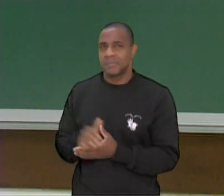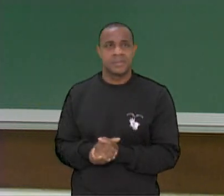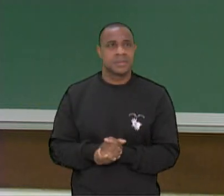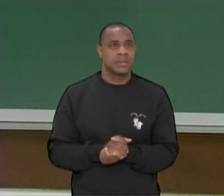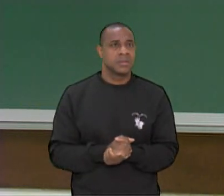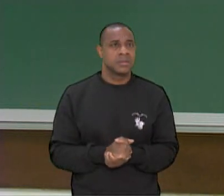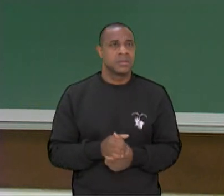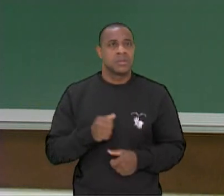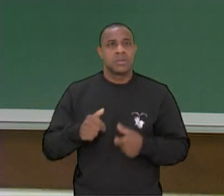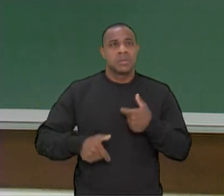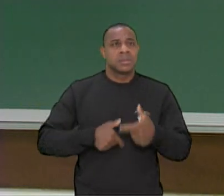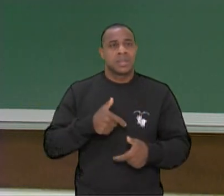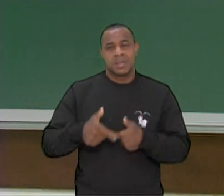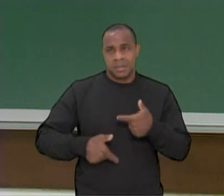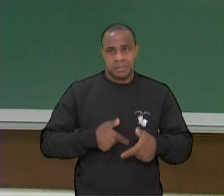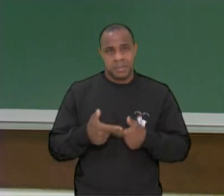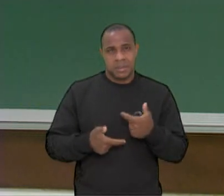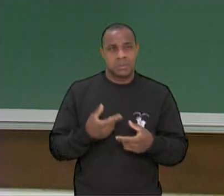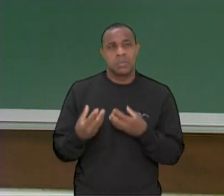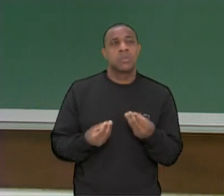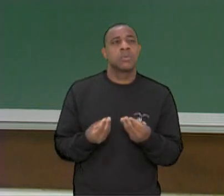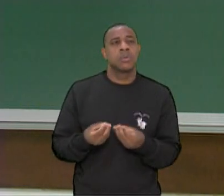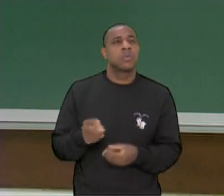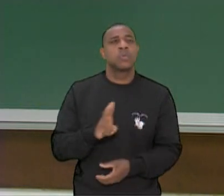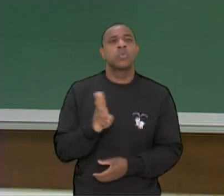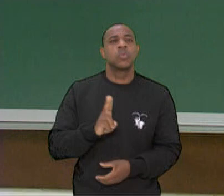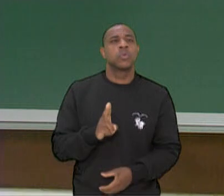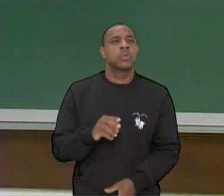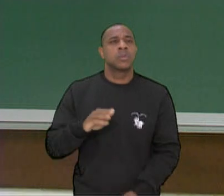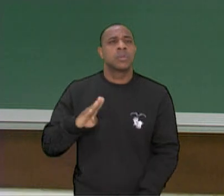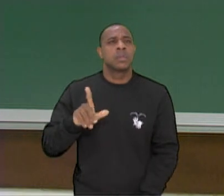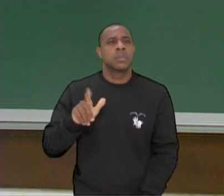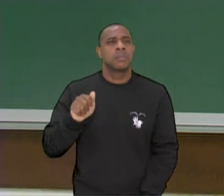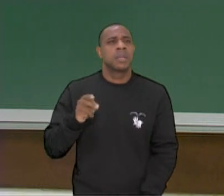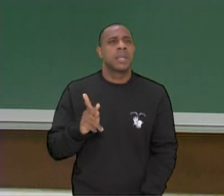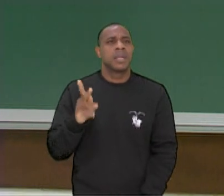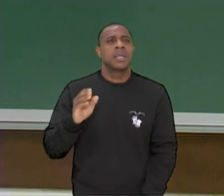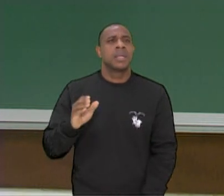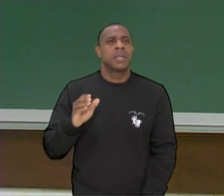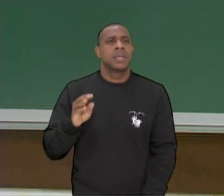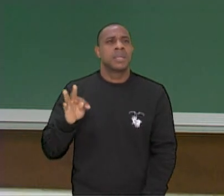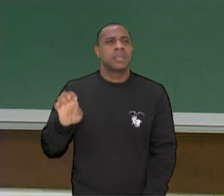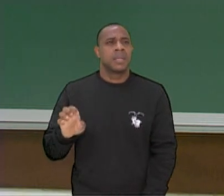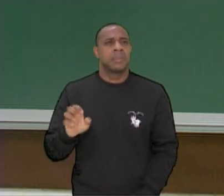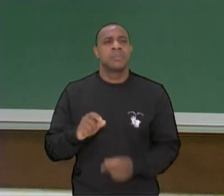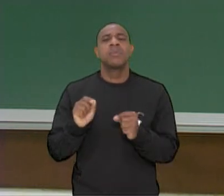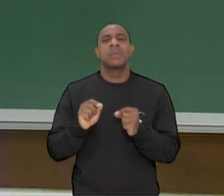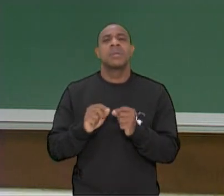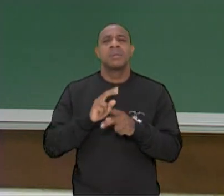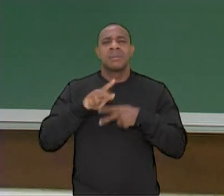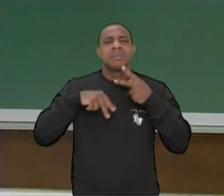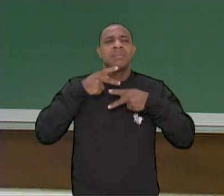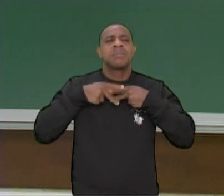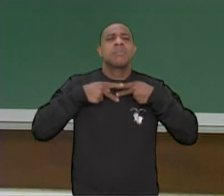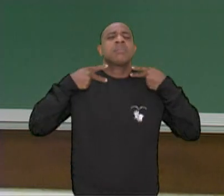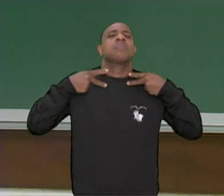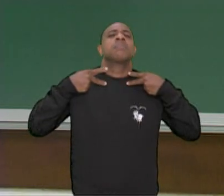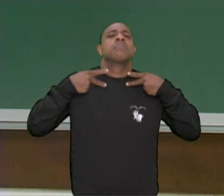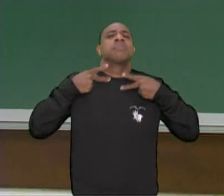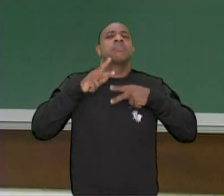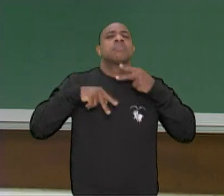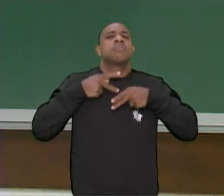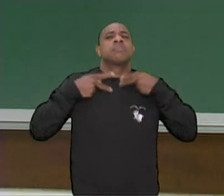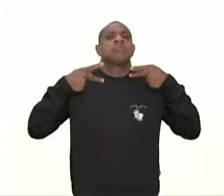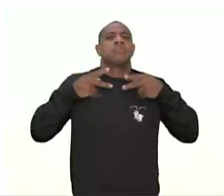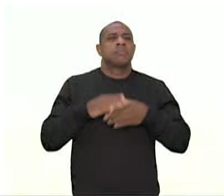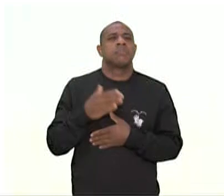obra, eles não usam black tie. Só um detalhe para vocês. Professora, o que é black tie? Gravatinha preta, né? Bonitinho, gomadinho de pinguizinho. Isso